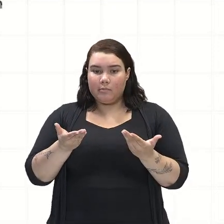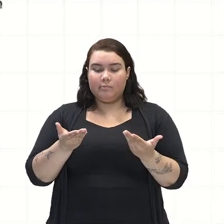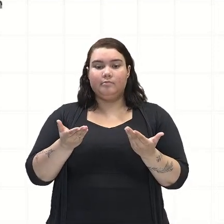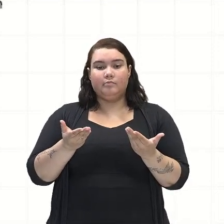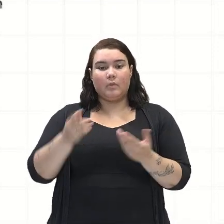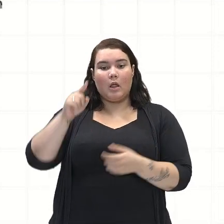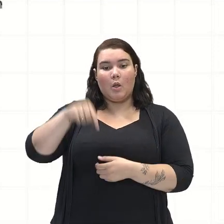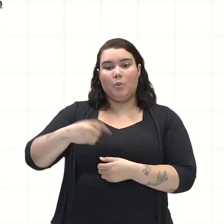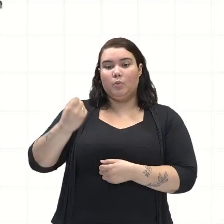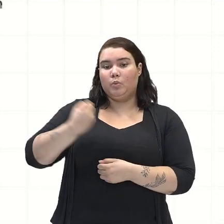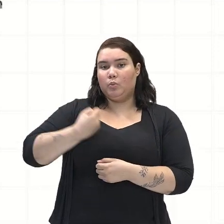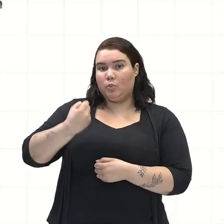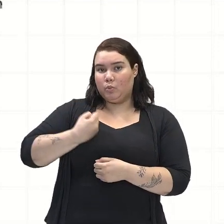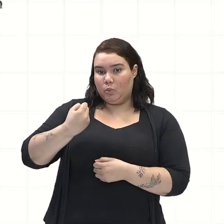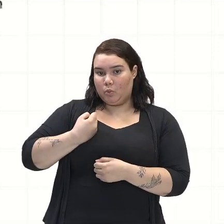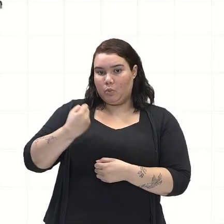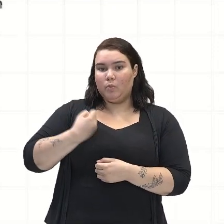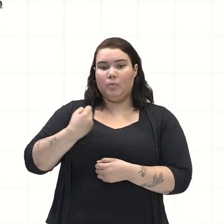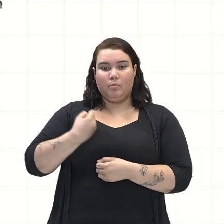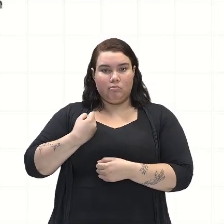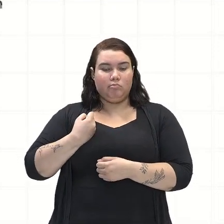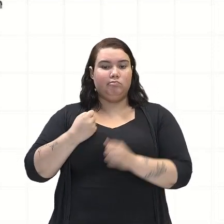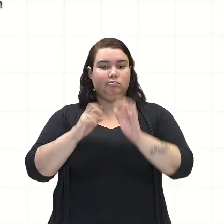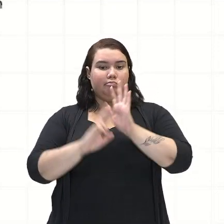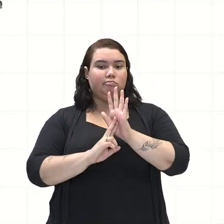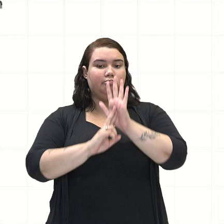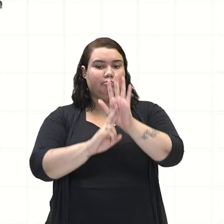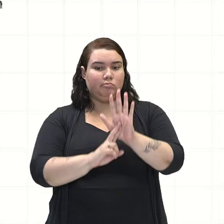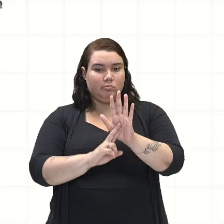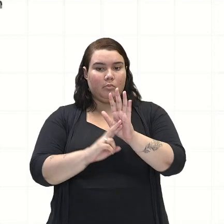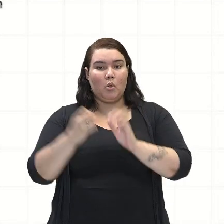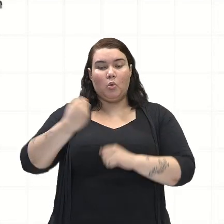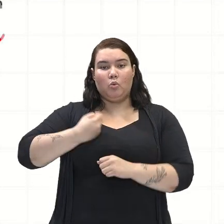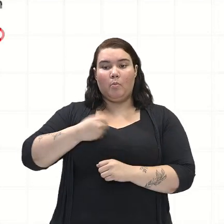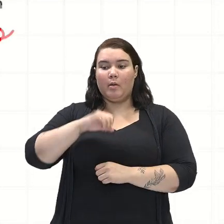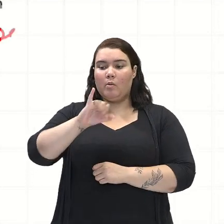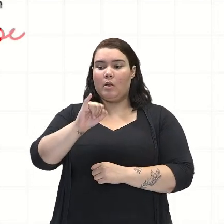uma representação de um número